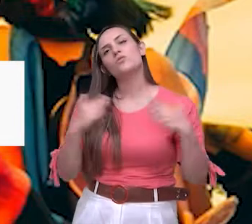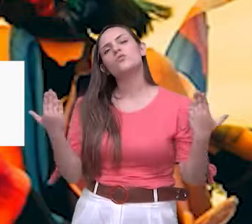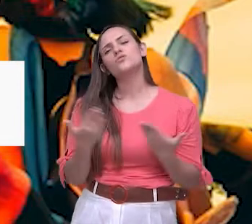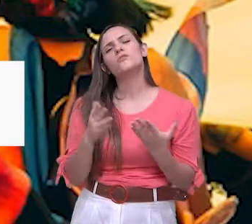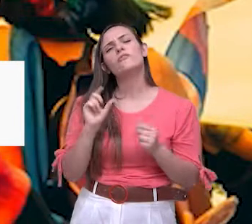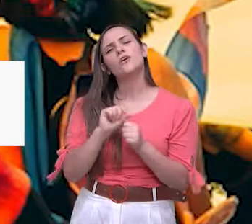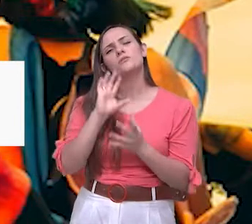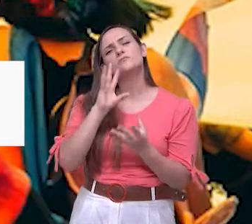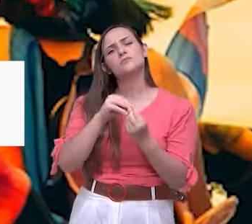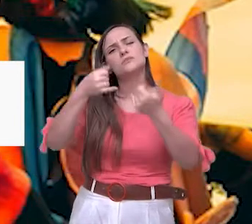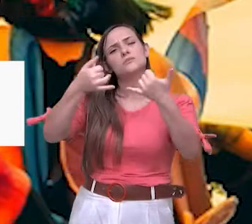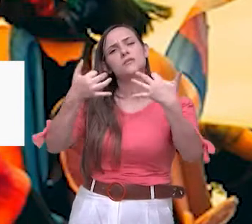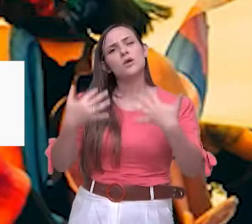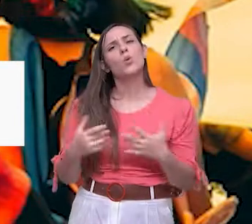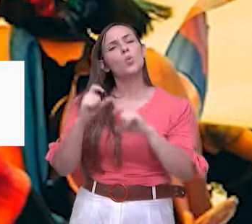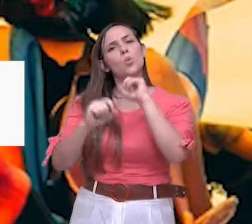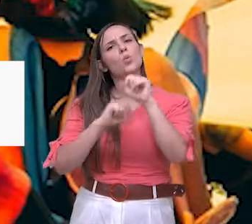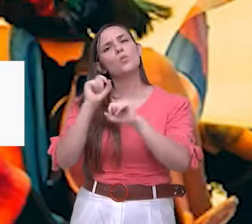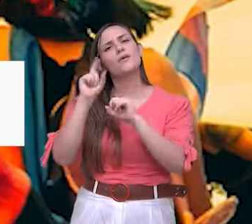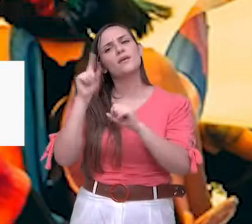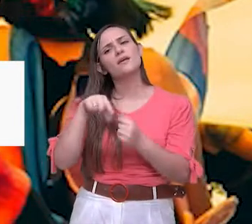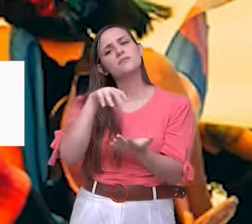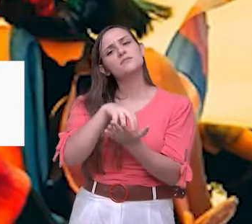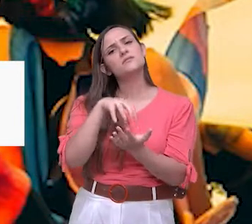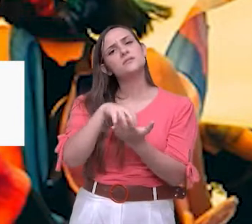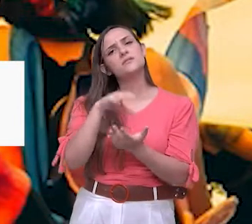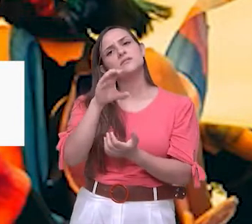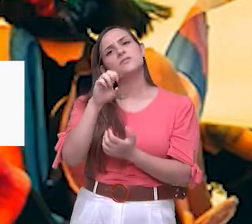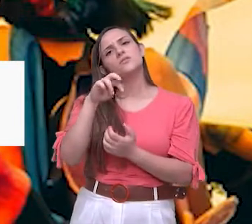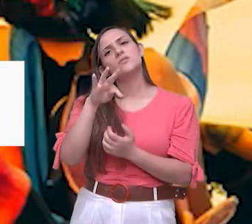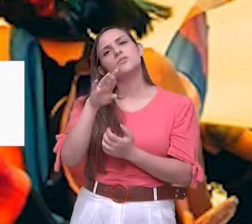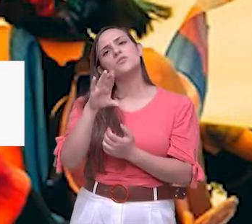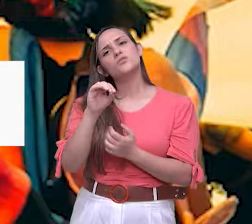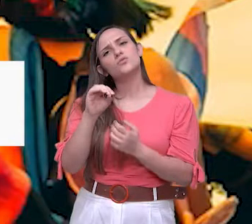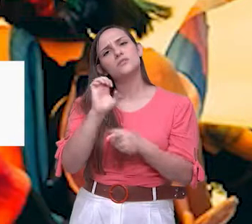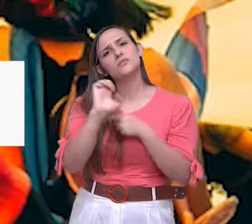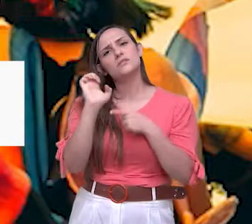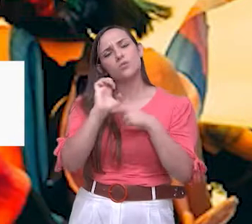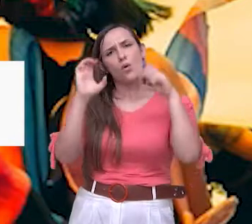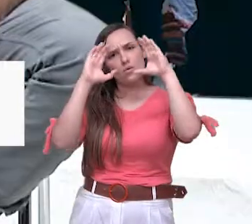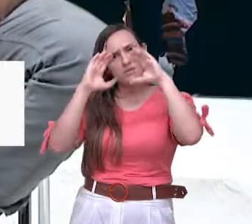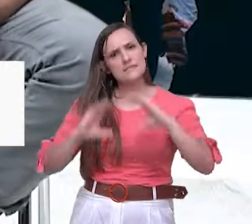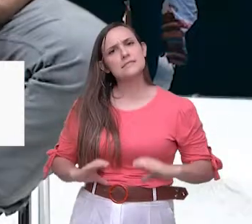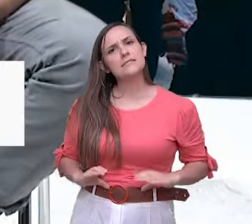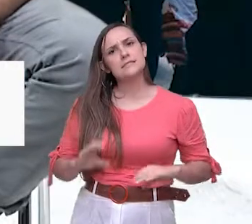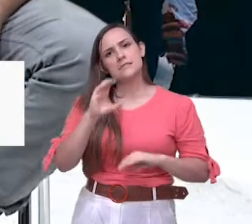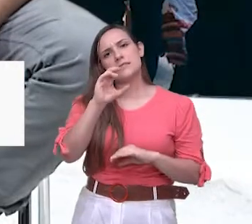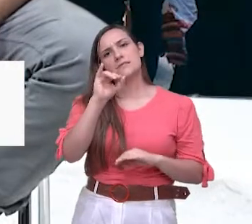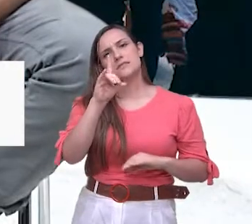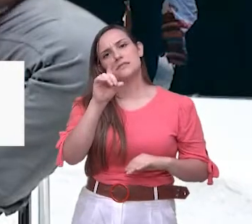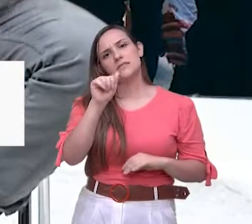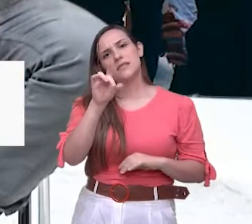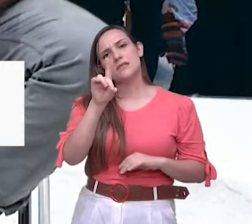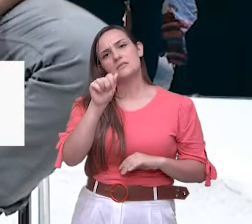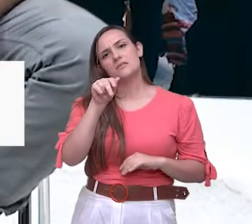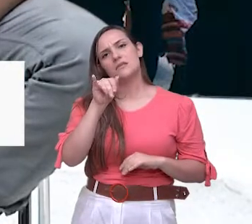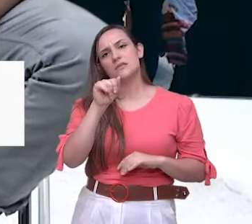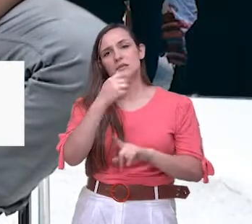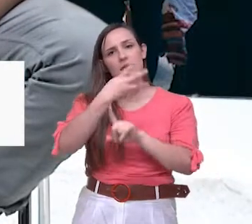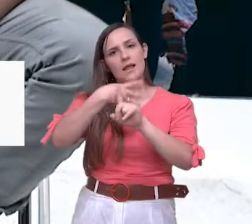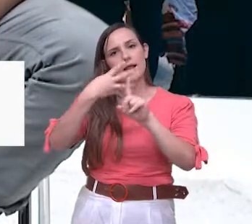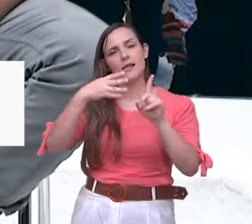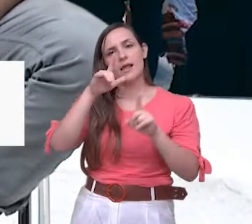hoje explica né para o pessoal o que é o Centro Estadual de cidadania LGBT bom o centro é